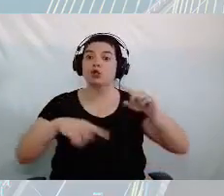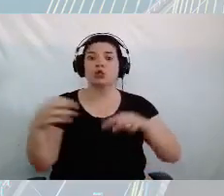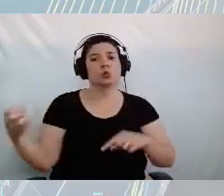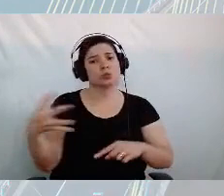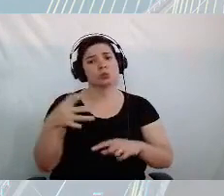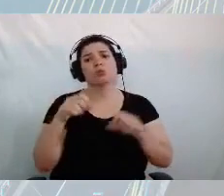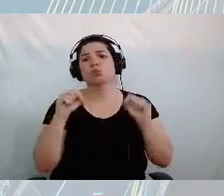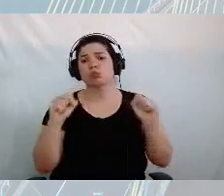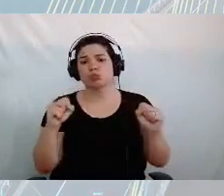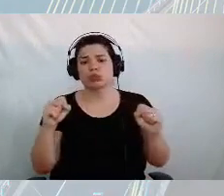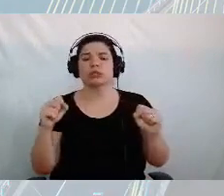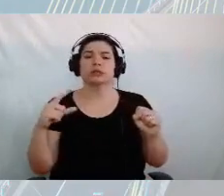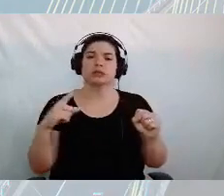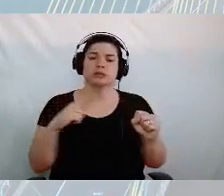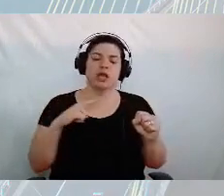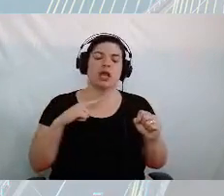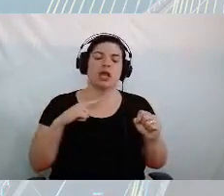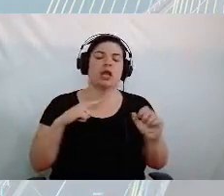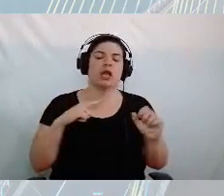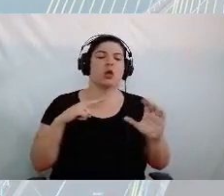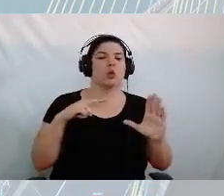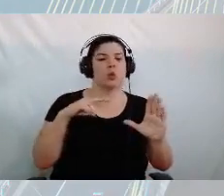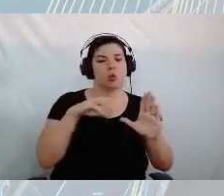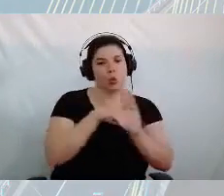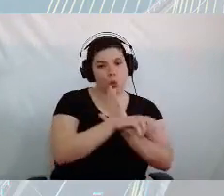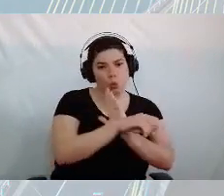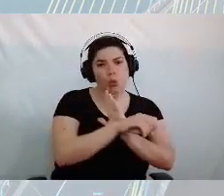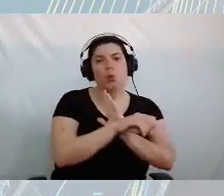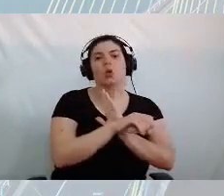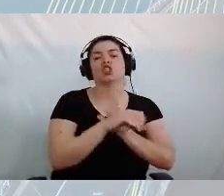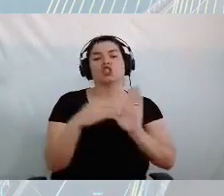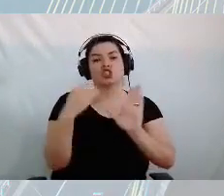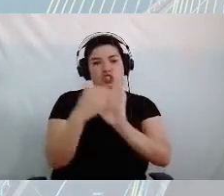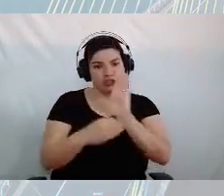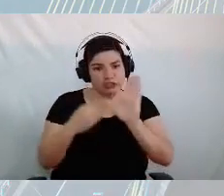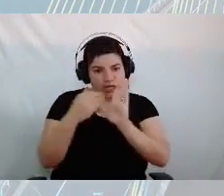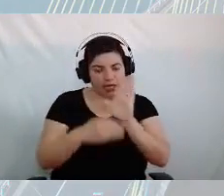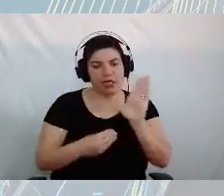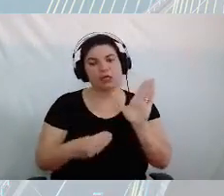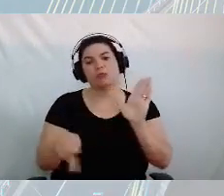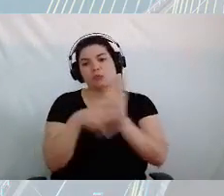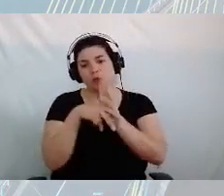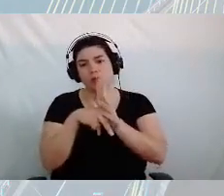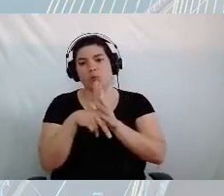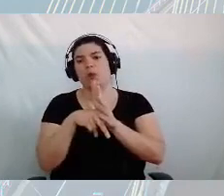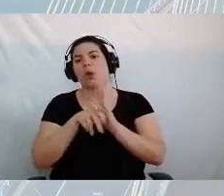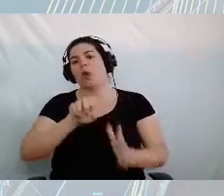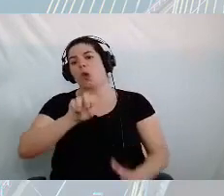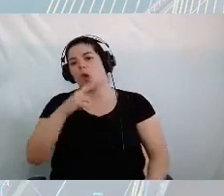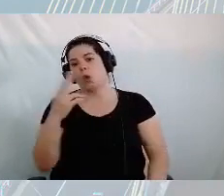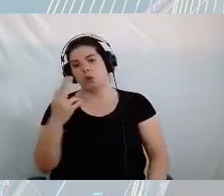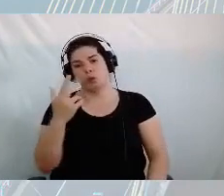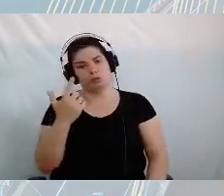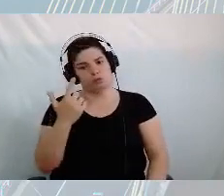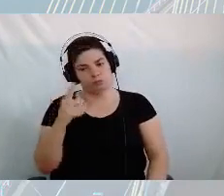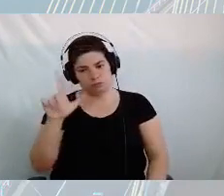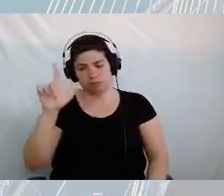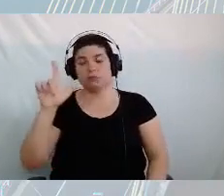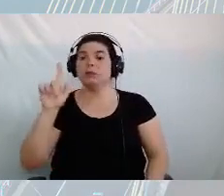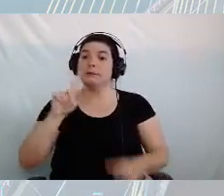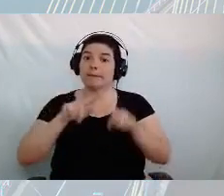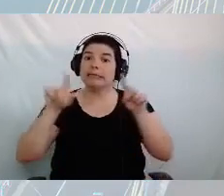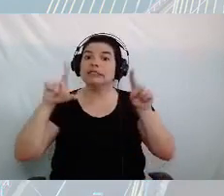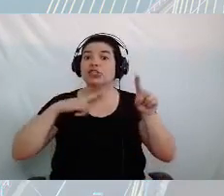ser o Design Thinking do Google, ou o famoso Lean Inception. Só que a gente tinha outros desafios para